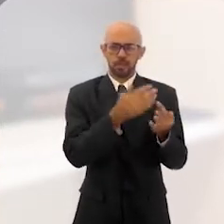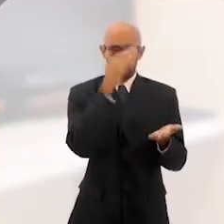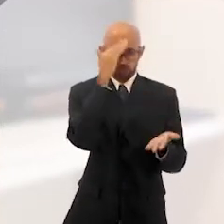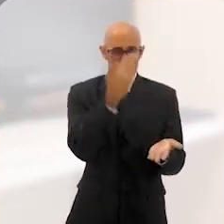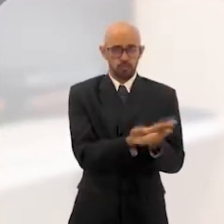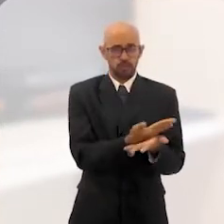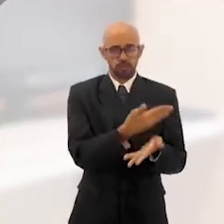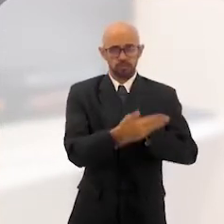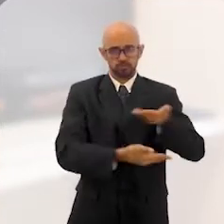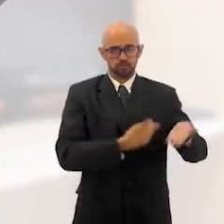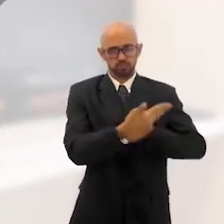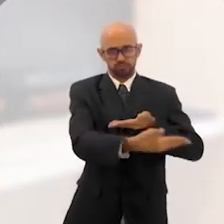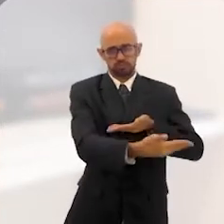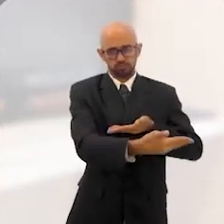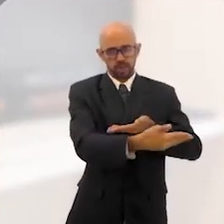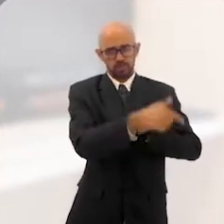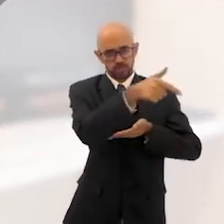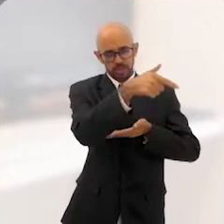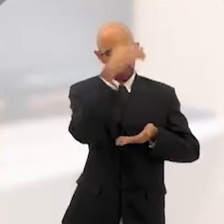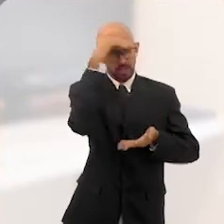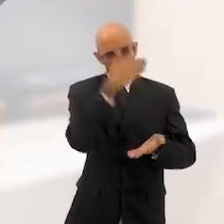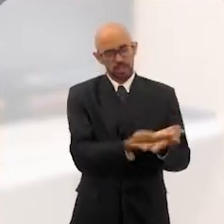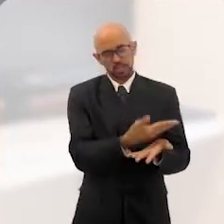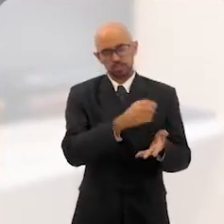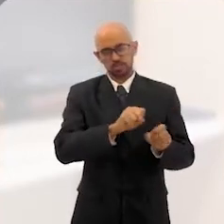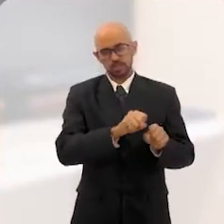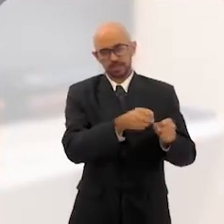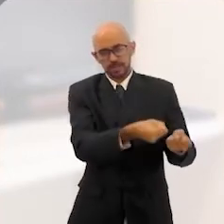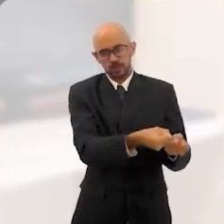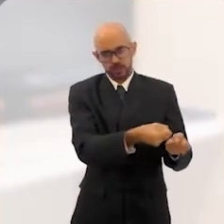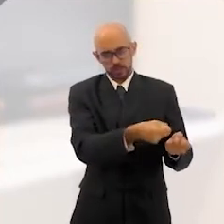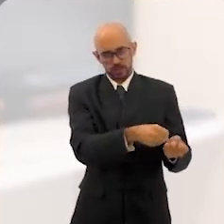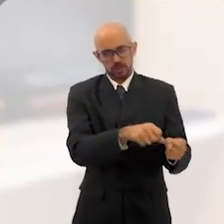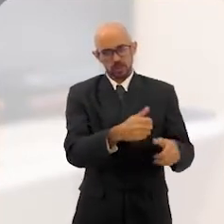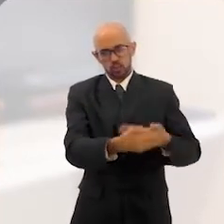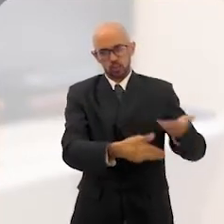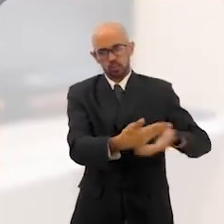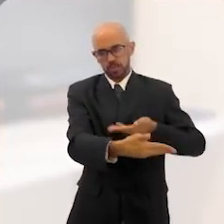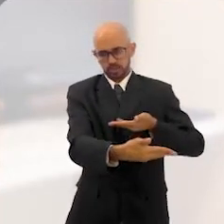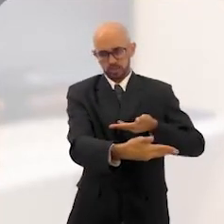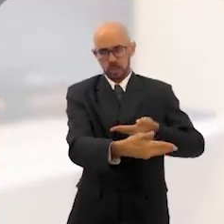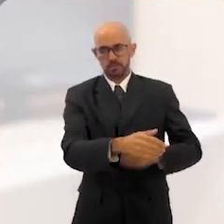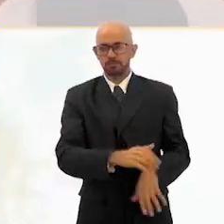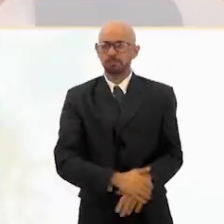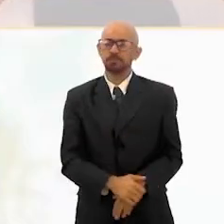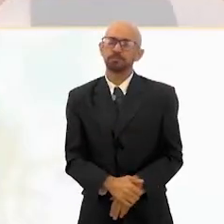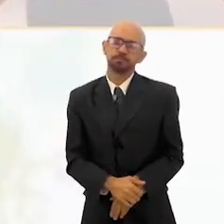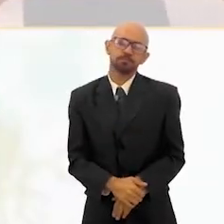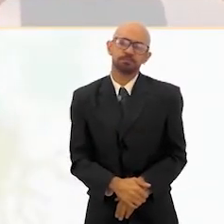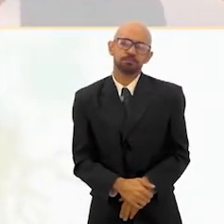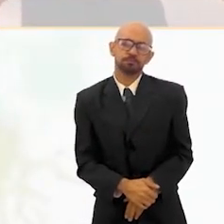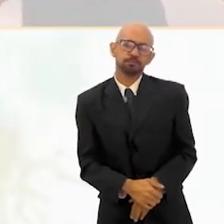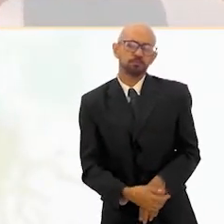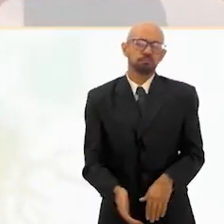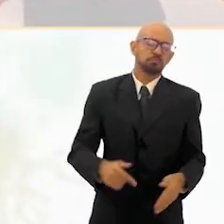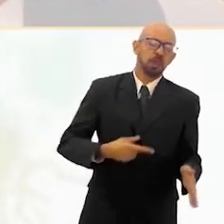você compartilha as coisas e aí você acredita numa certa segurança em compartilhar.